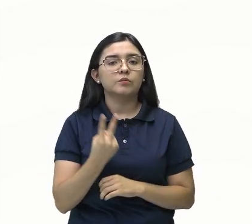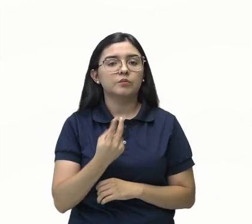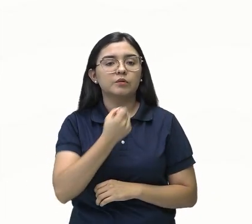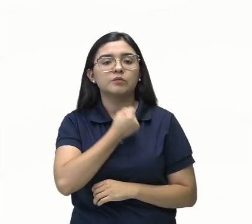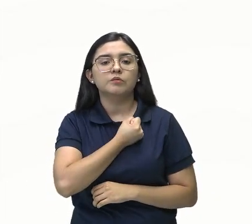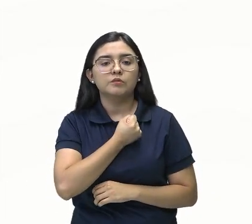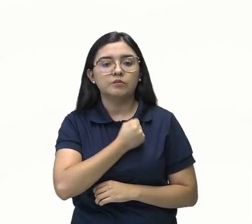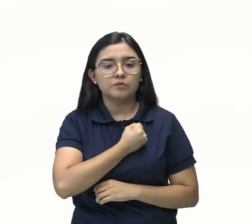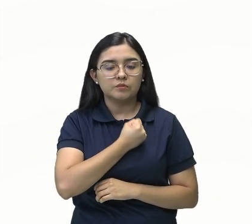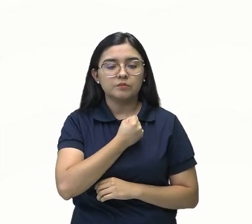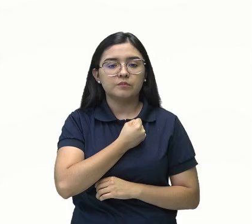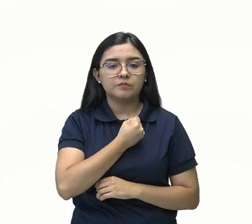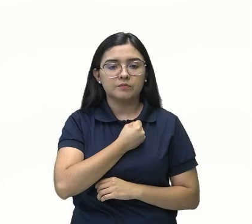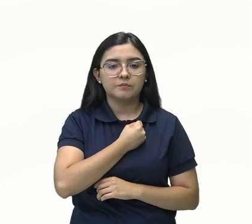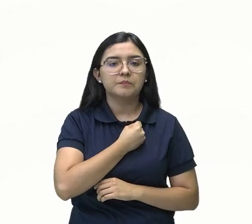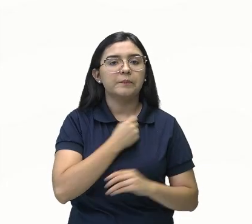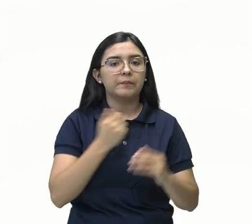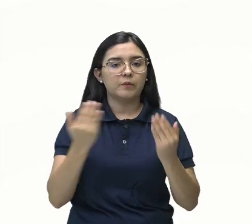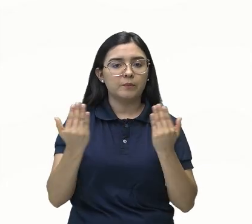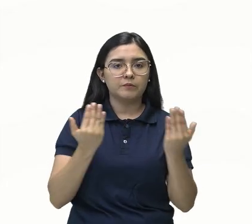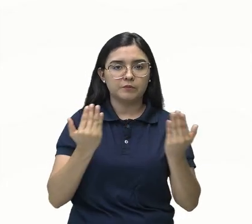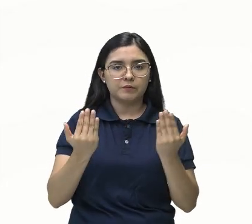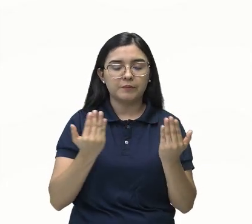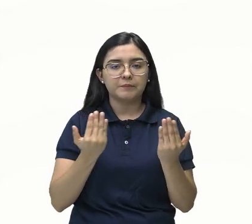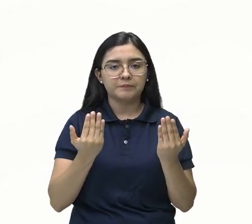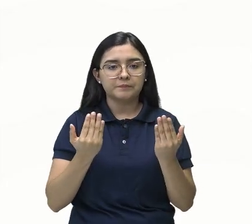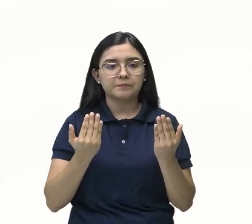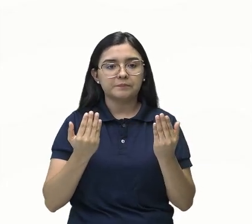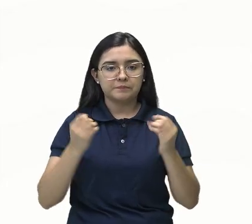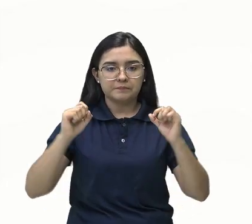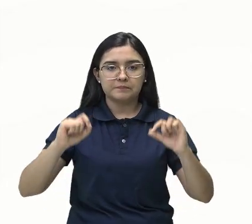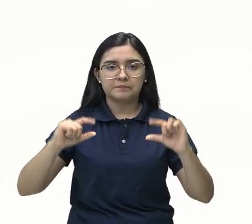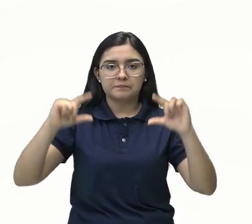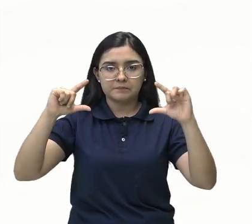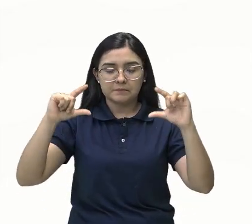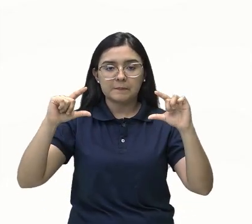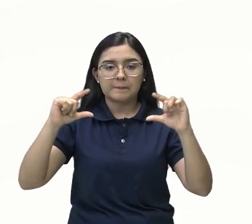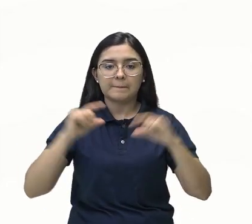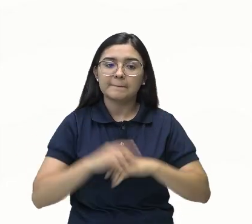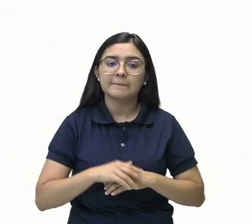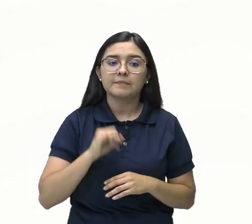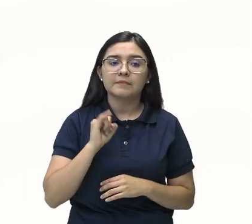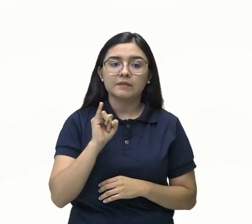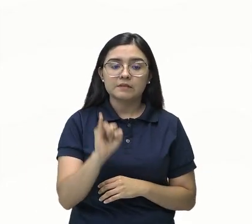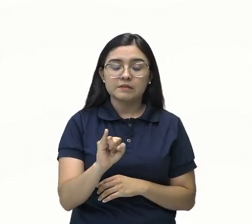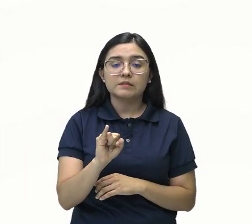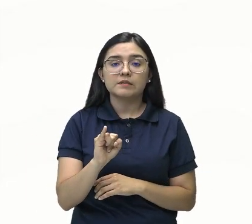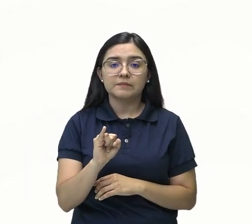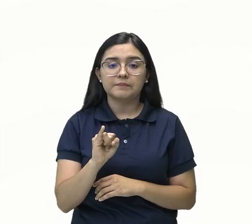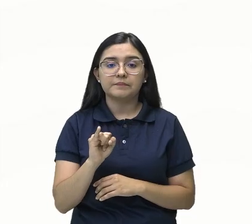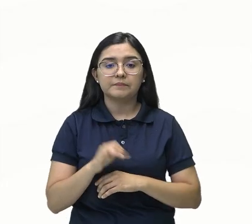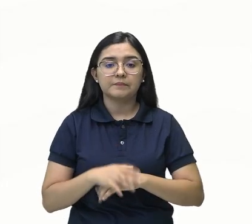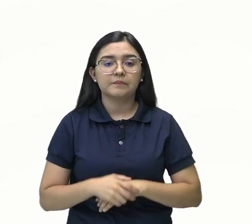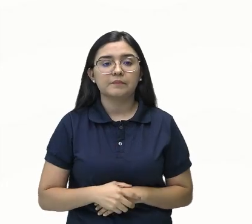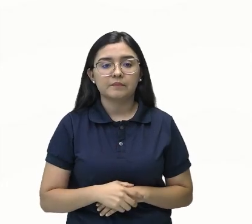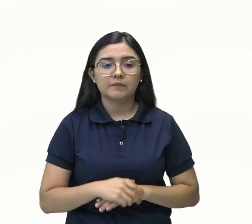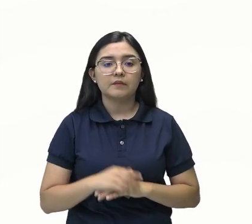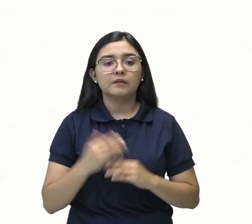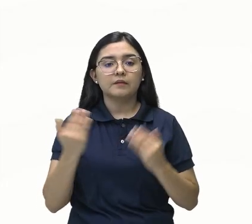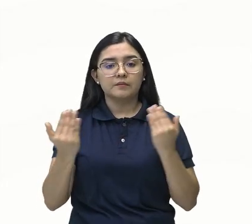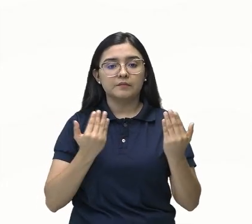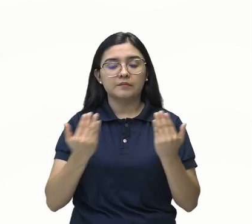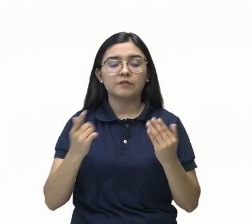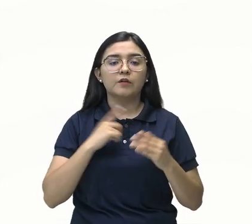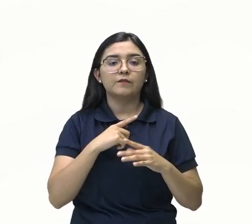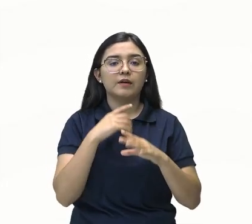grandezas diretamente proporcionais. Se elas são diretamente proporcionais, eu vou efetuar aqui a